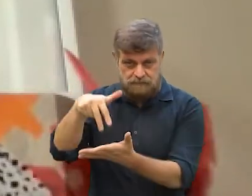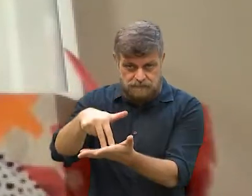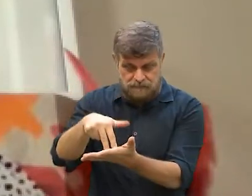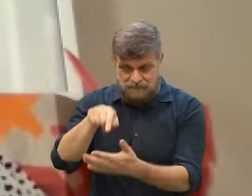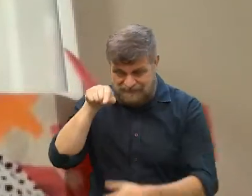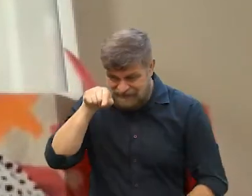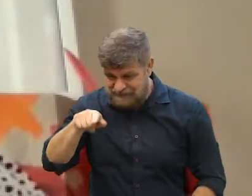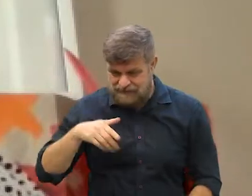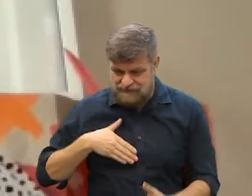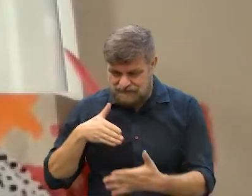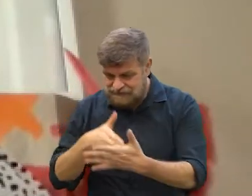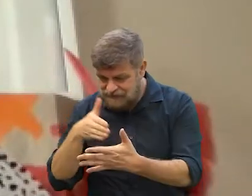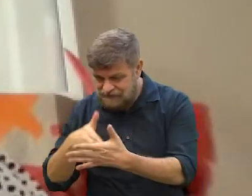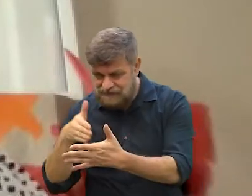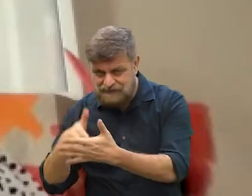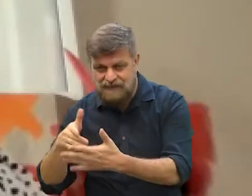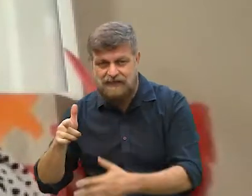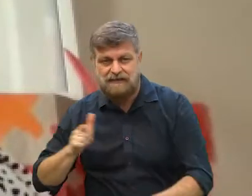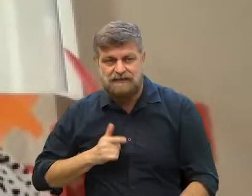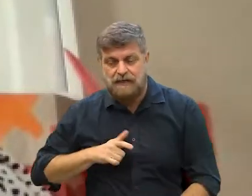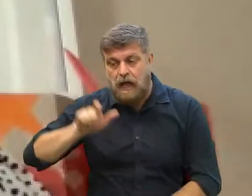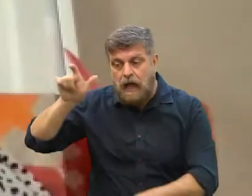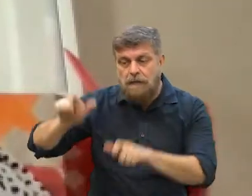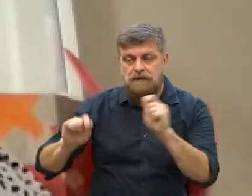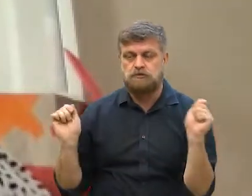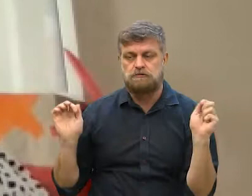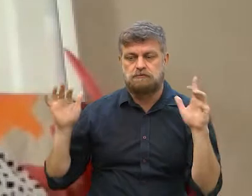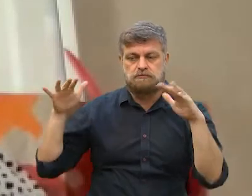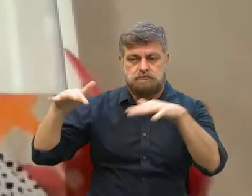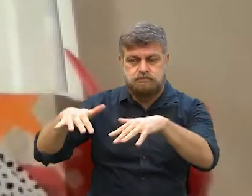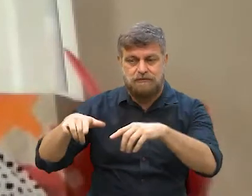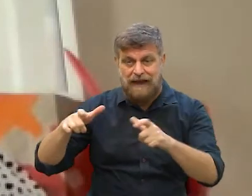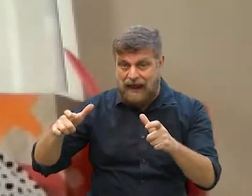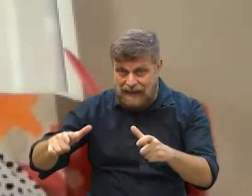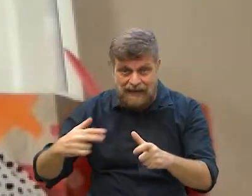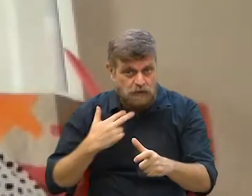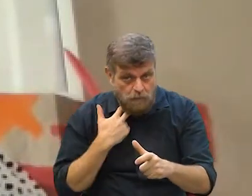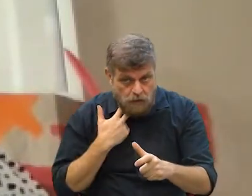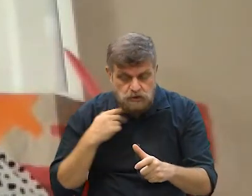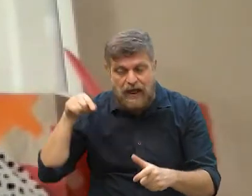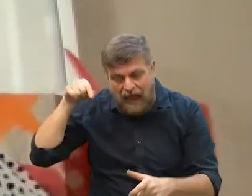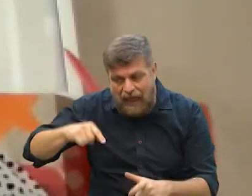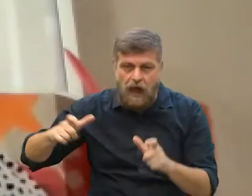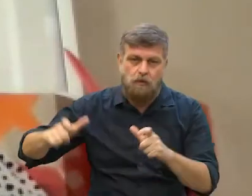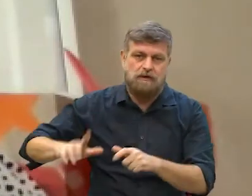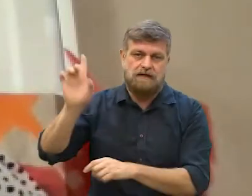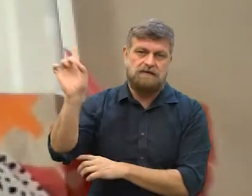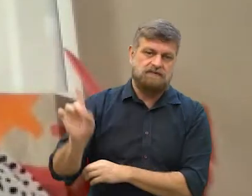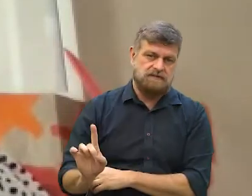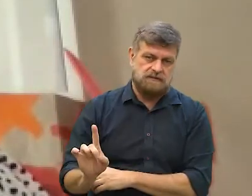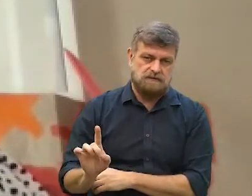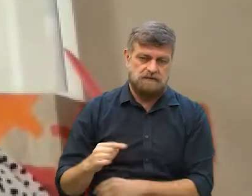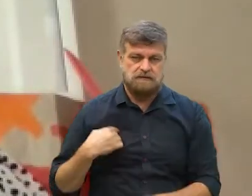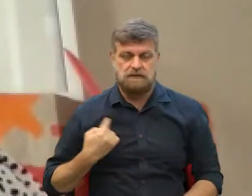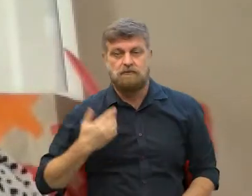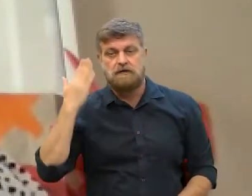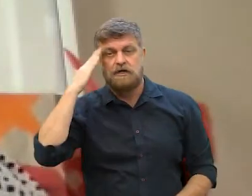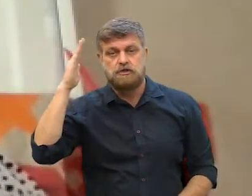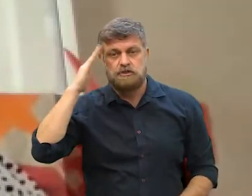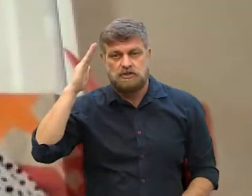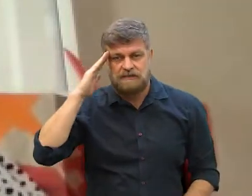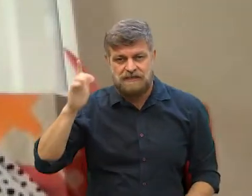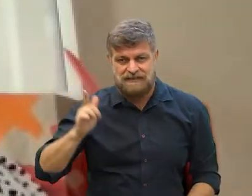nesse meio estão incluídas as pessoas e então hoje assim tende a